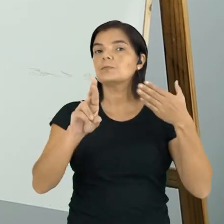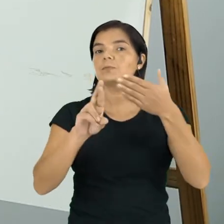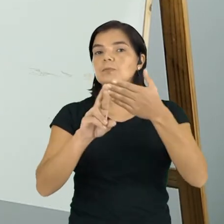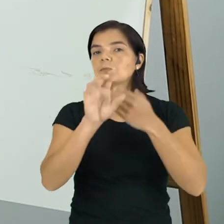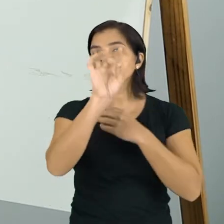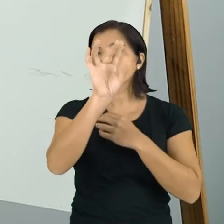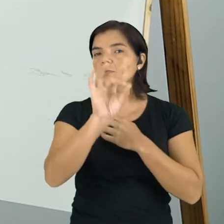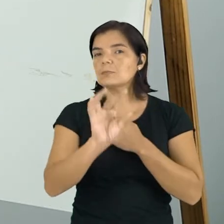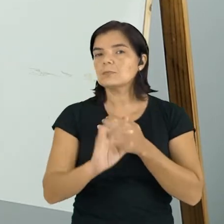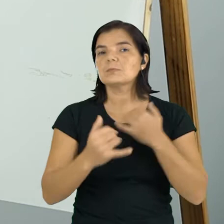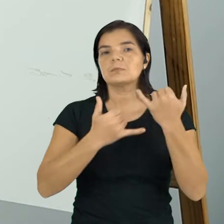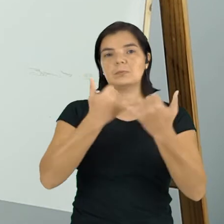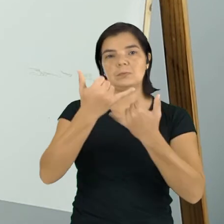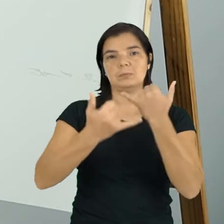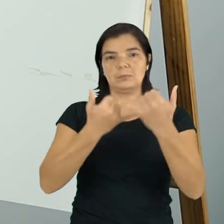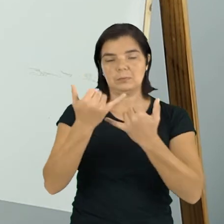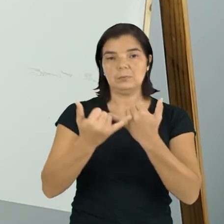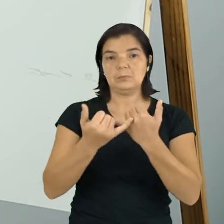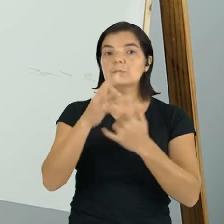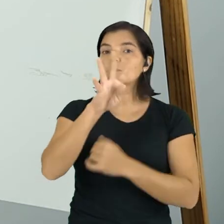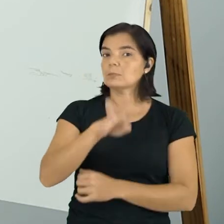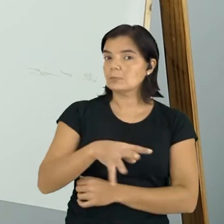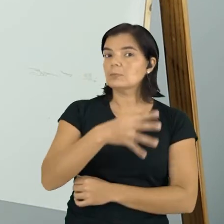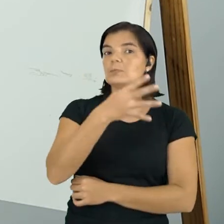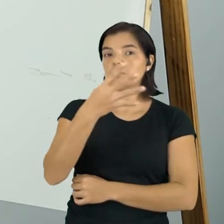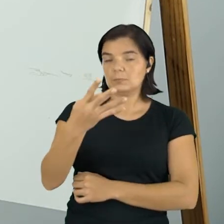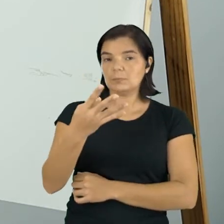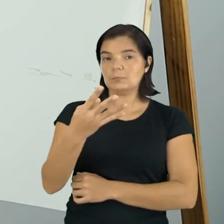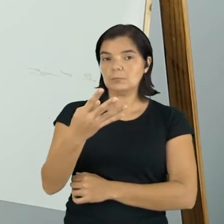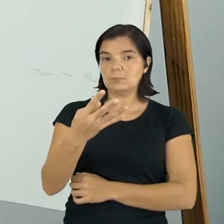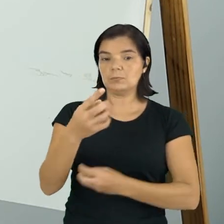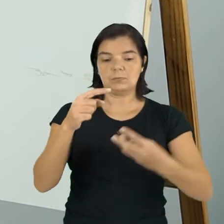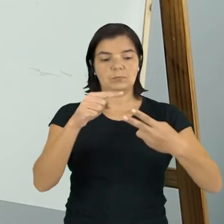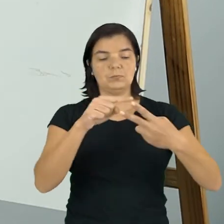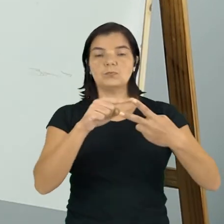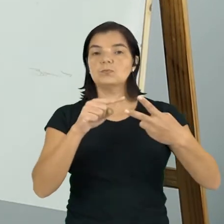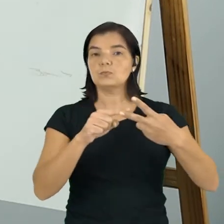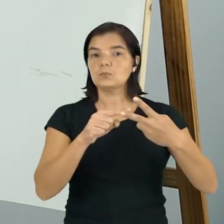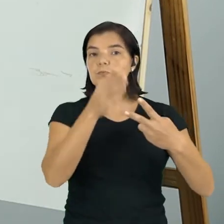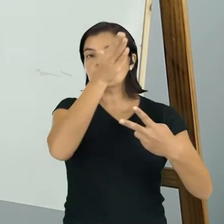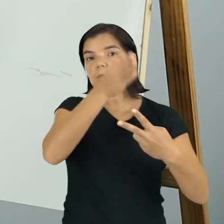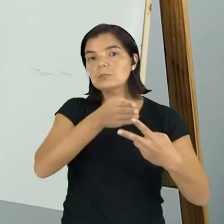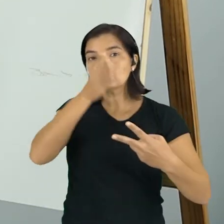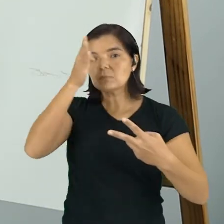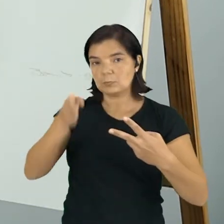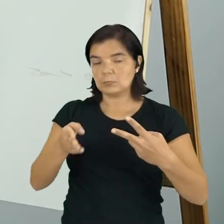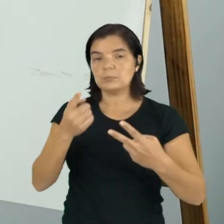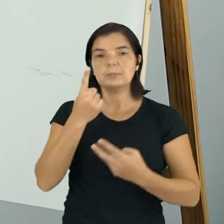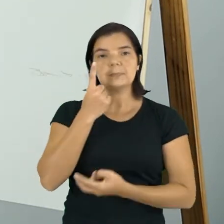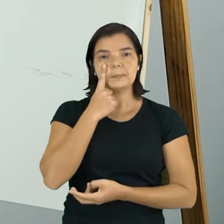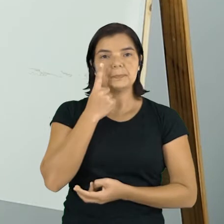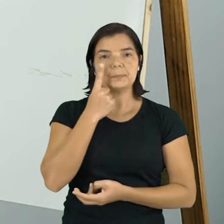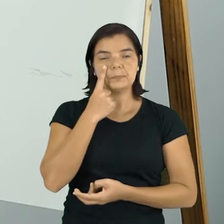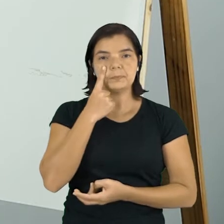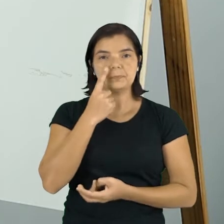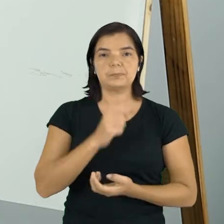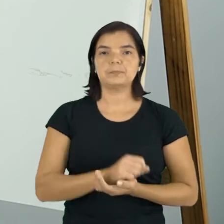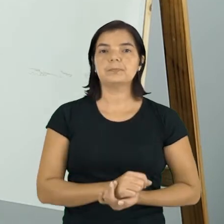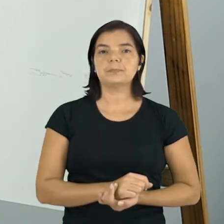referente a cada brinquedo. Essa tabela, ela é composta por duas colunas. Observem